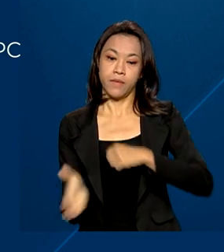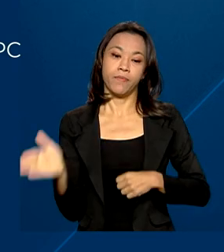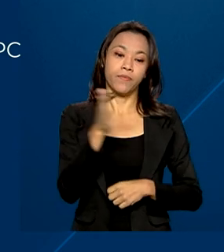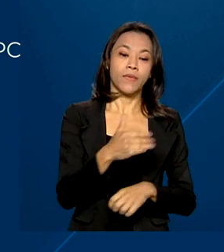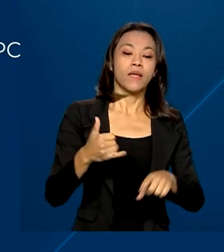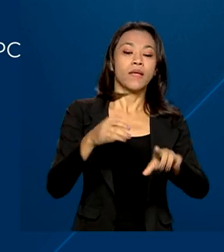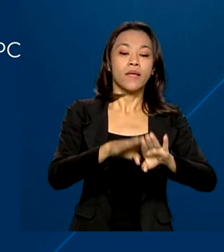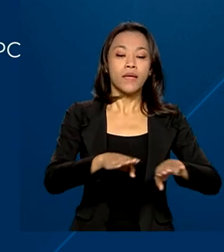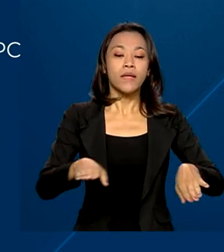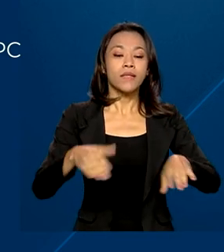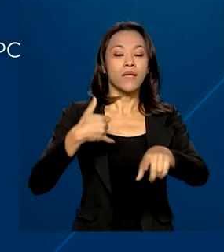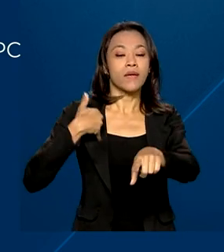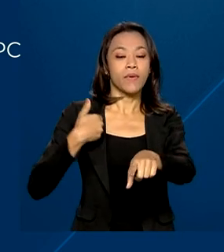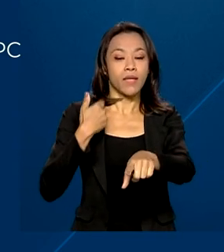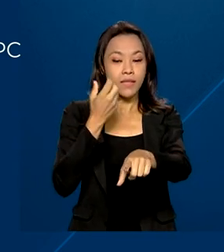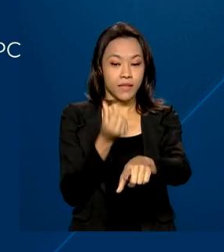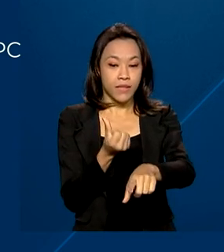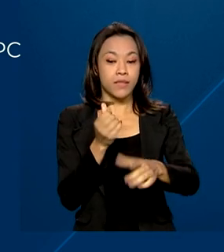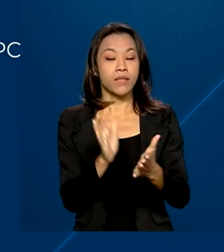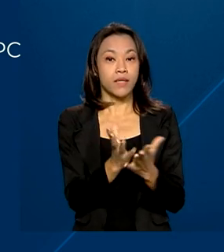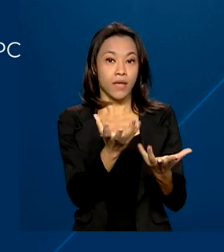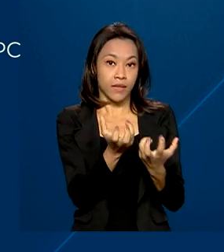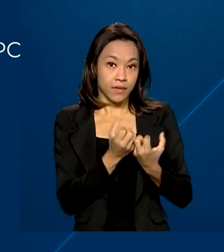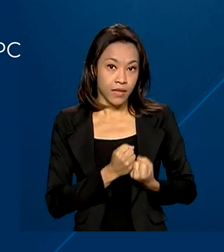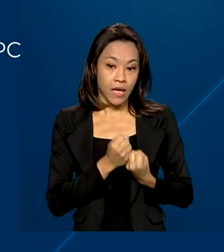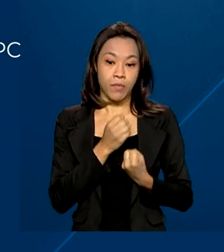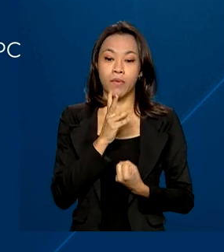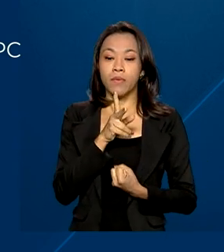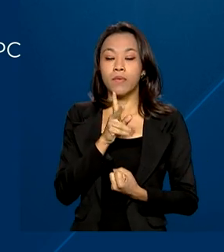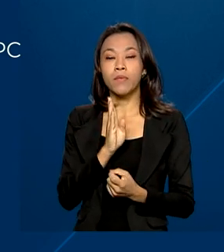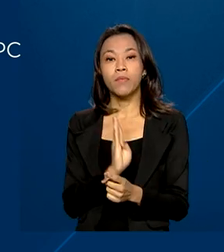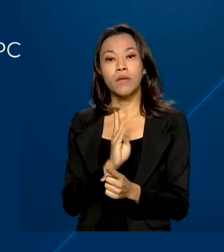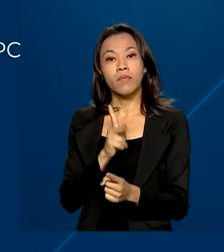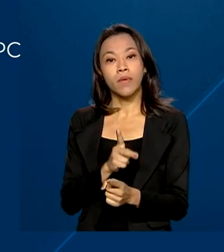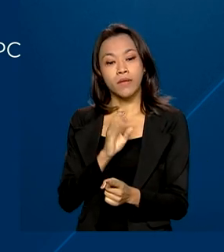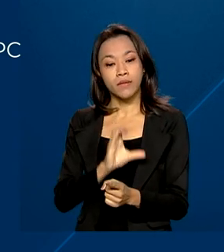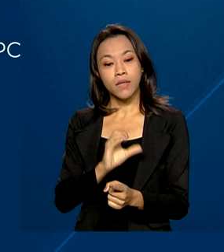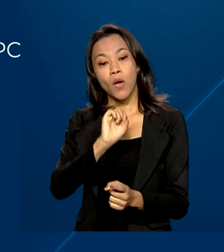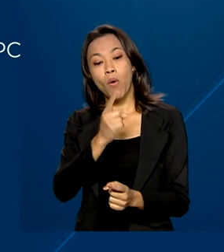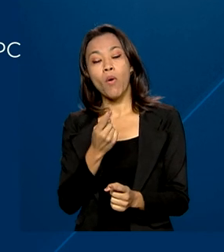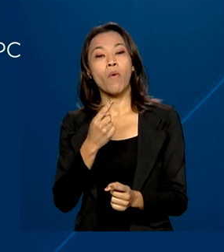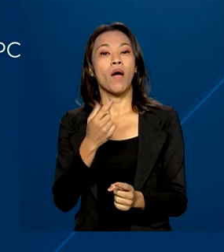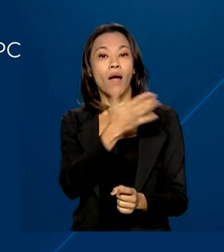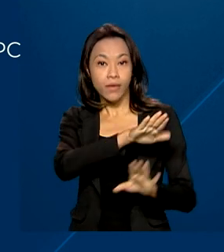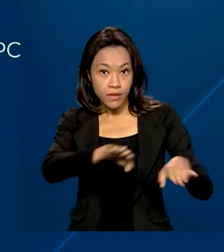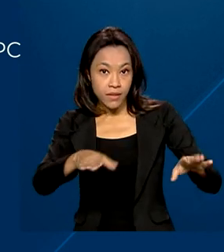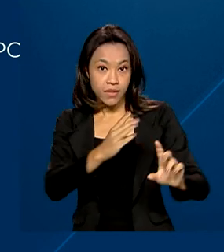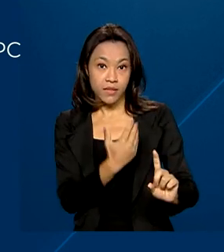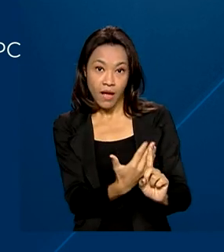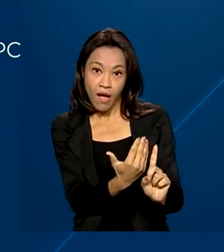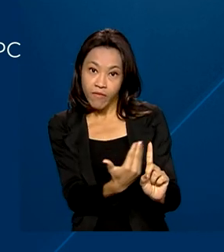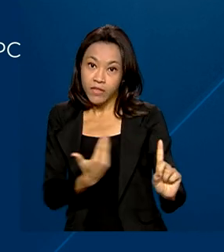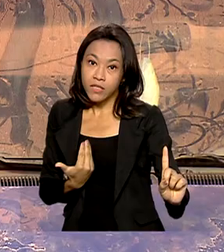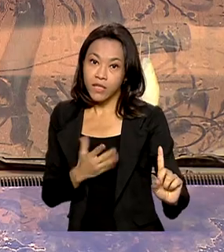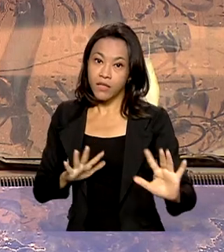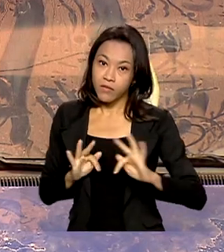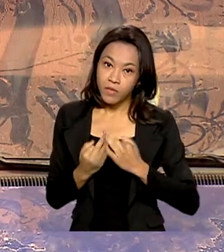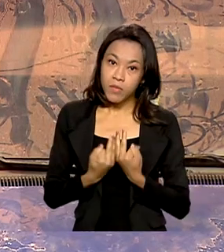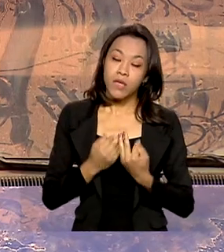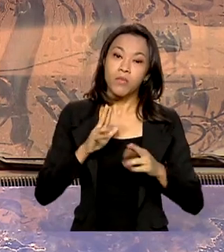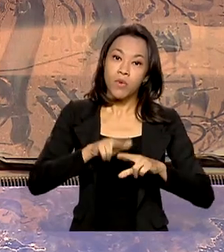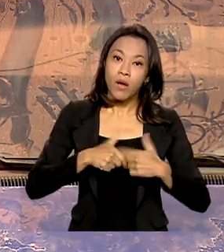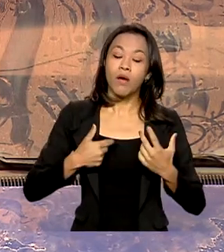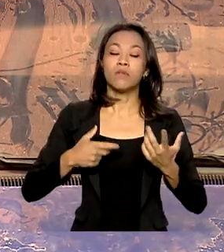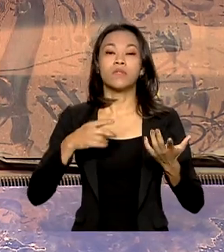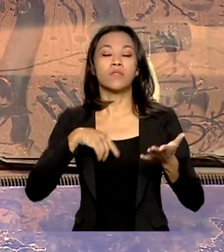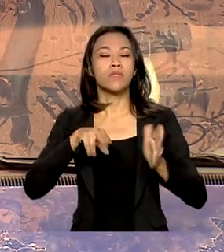de famílias beneficiárias do BPC Ou aquelas afastadas do convívio familiar por medida protetiva